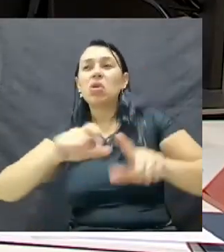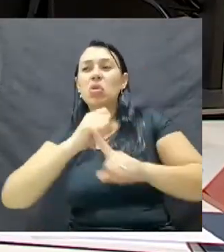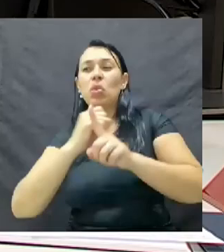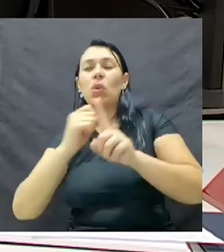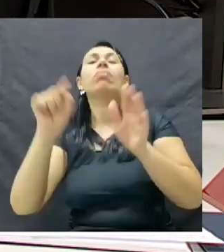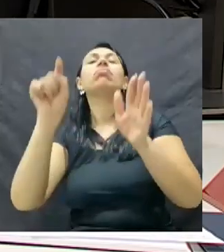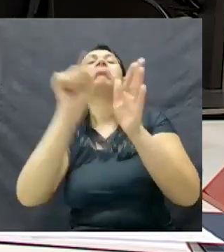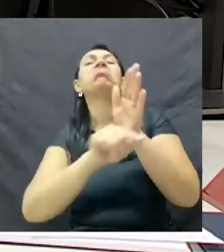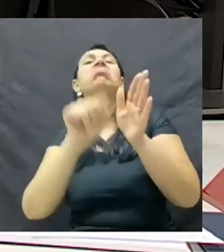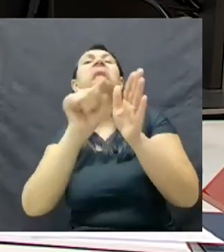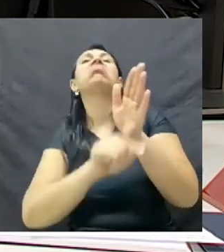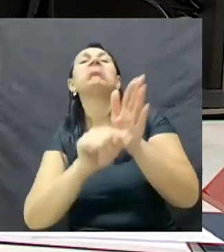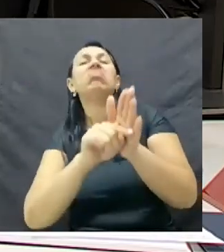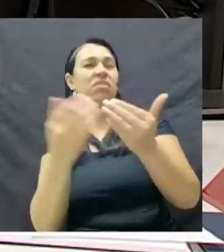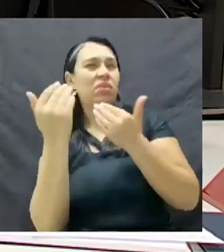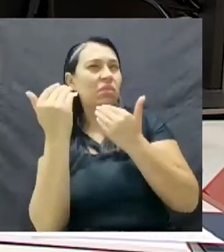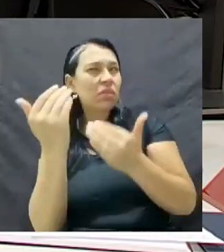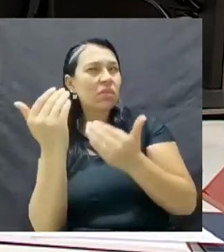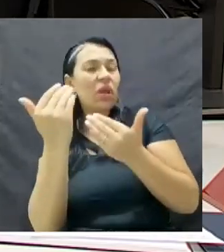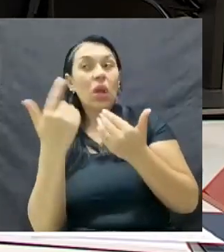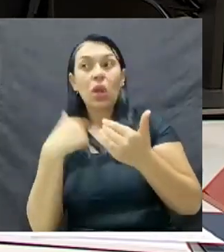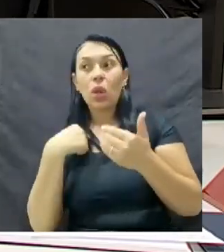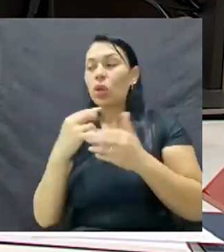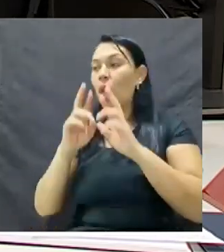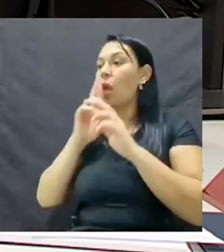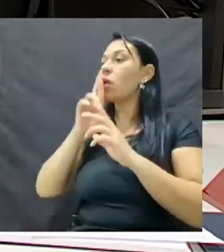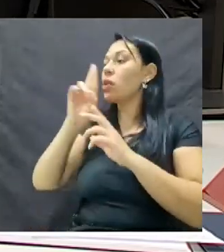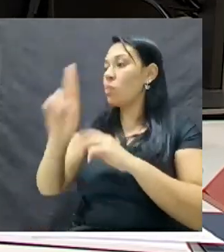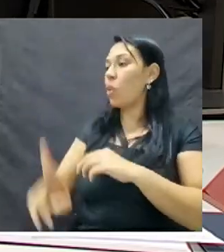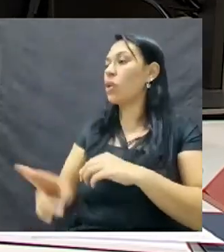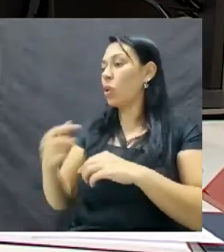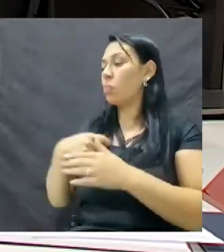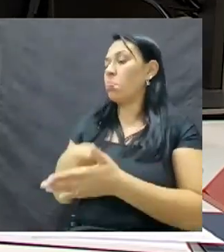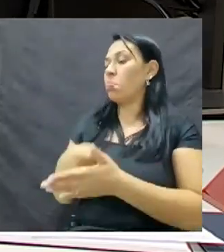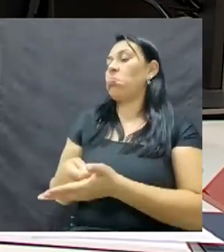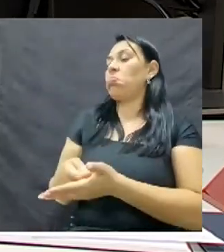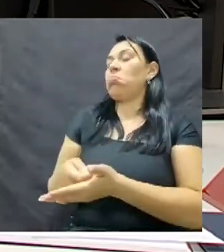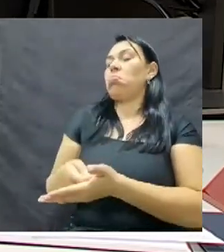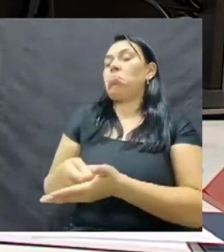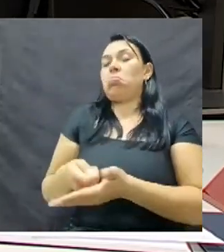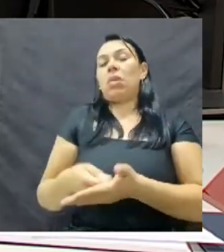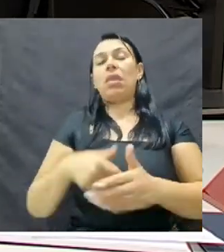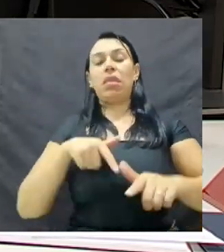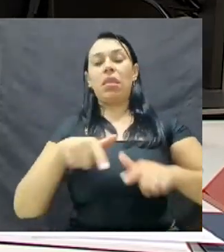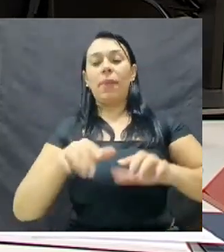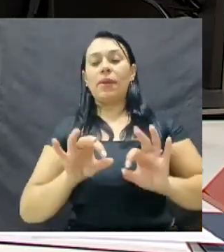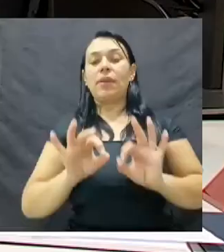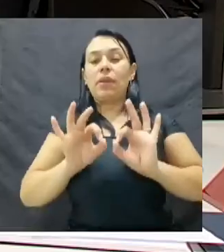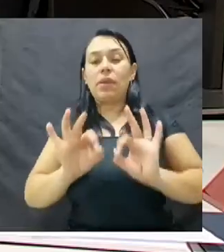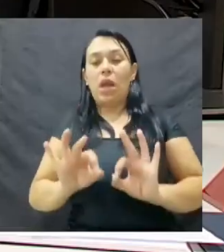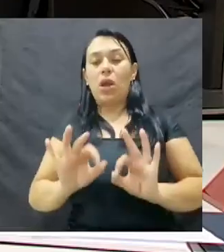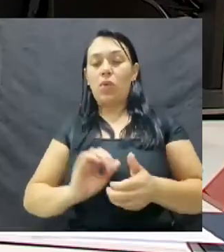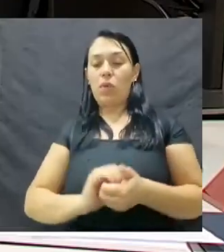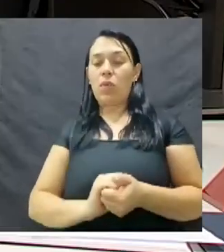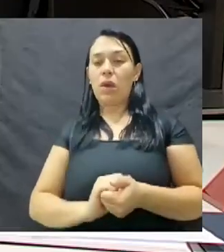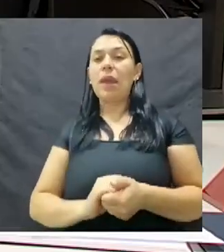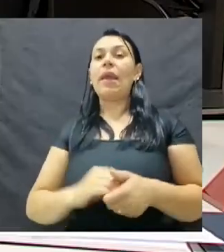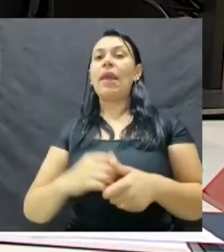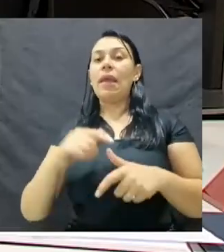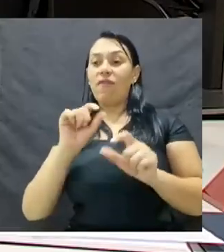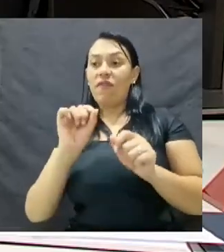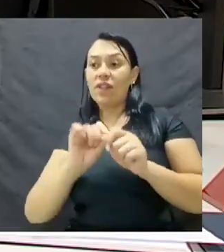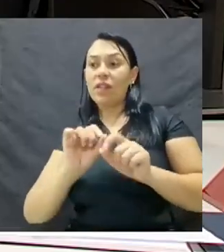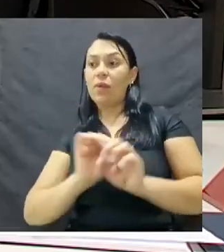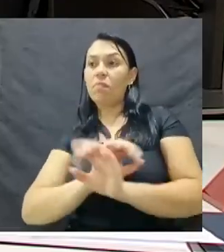esses questionamentos, nós temos que fazer, obviamente, a nossa obrigação, né, Rafa? E fazer uma transparência eficiente não